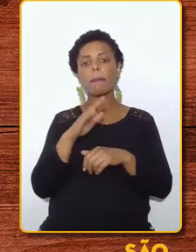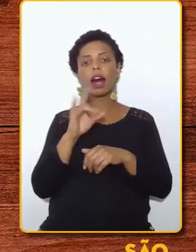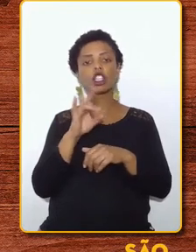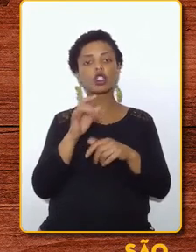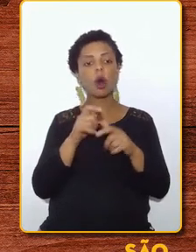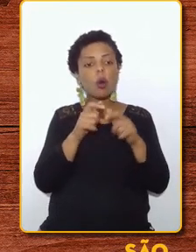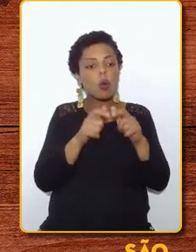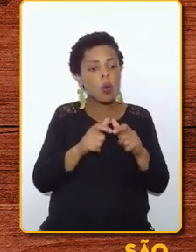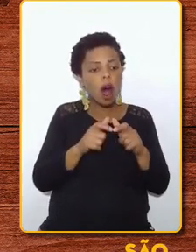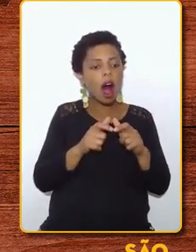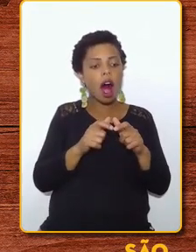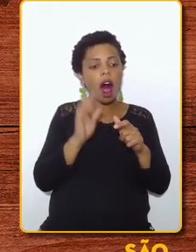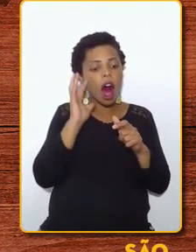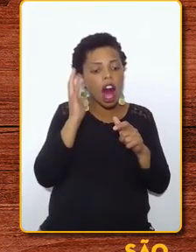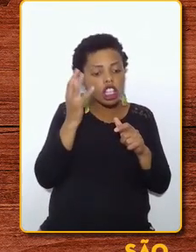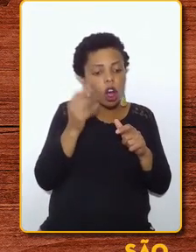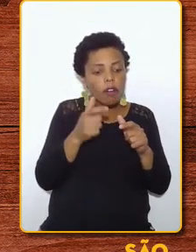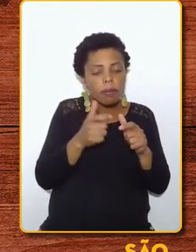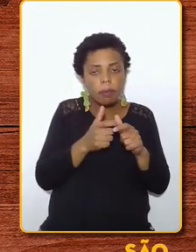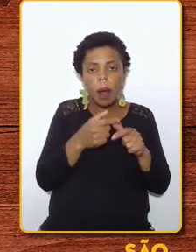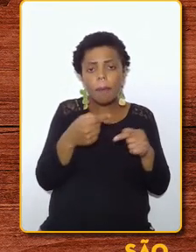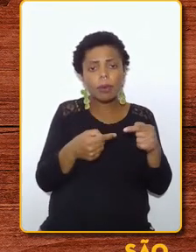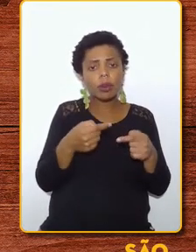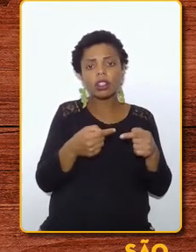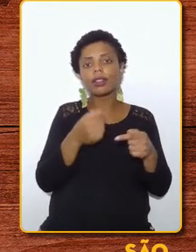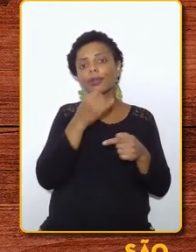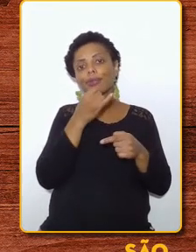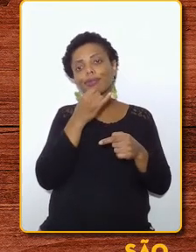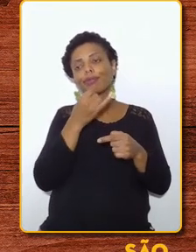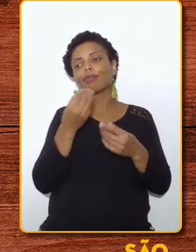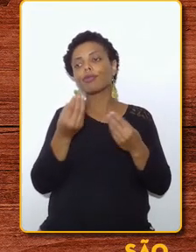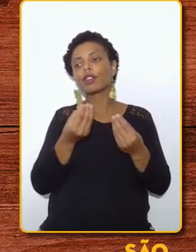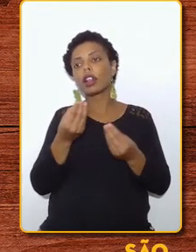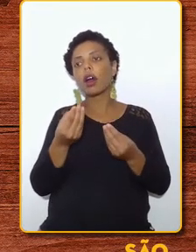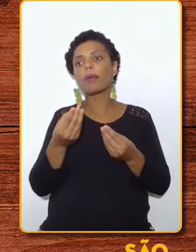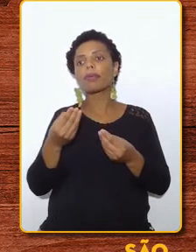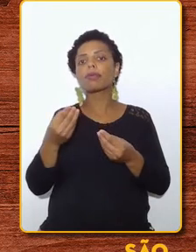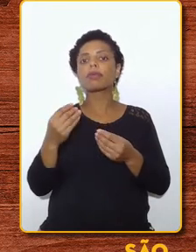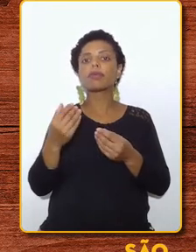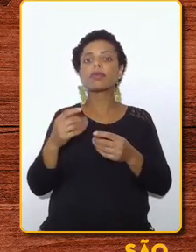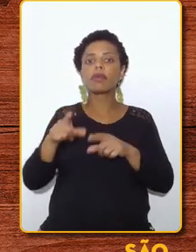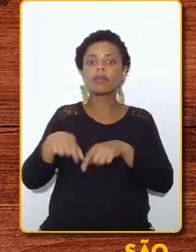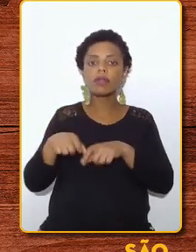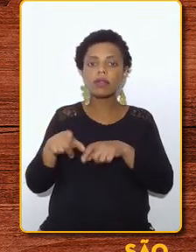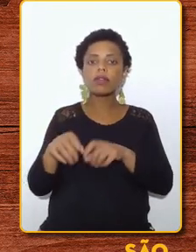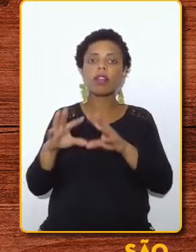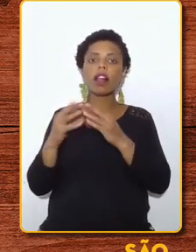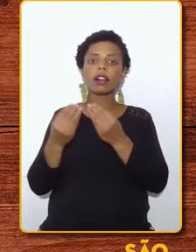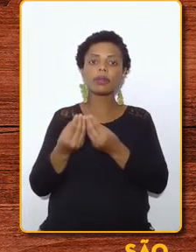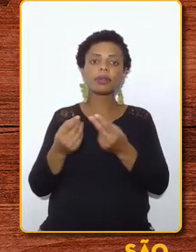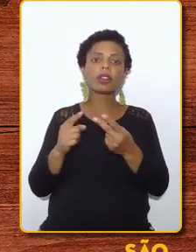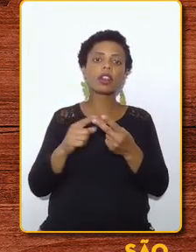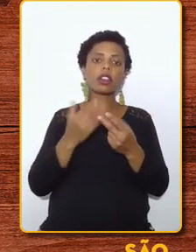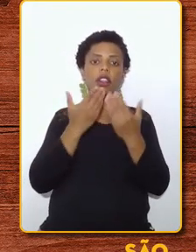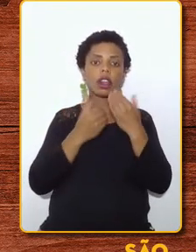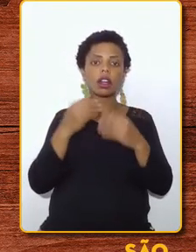setoriais, compra da agricultura familiar, merenda escolar, cisterna,